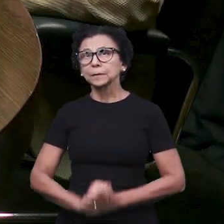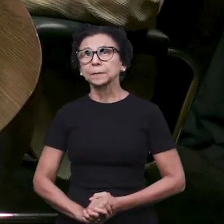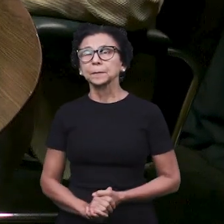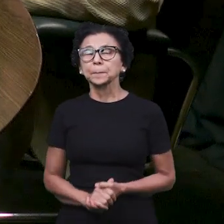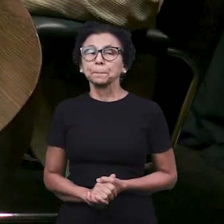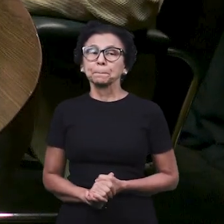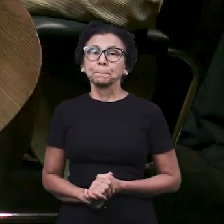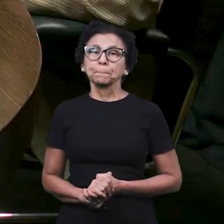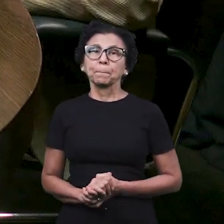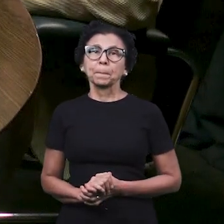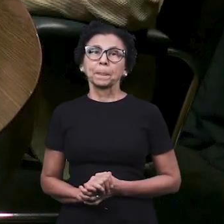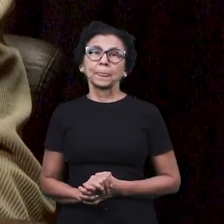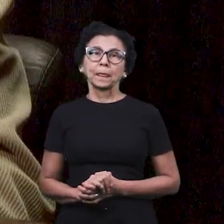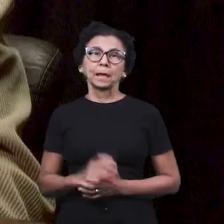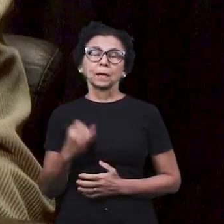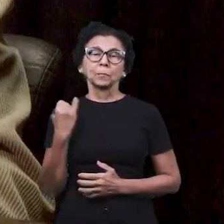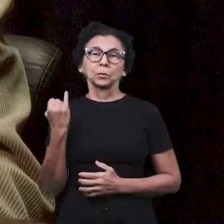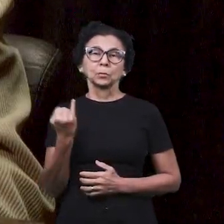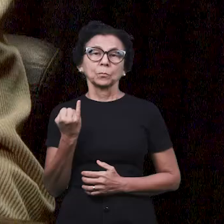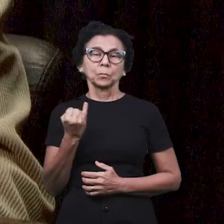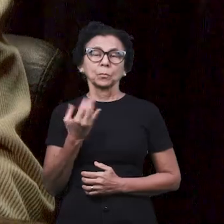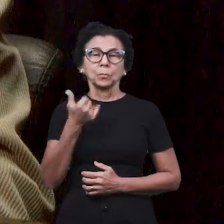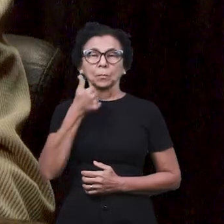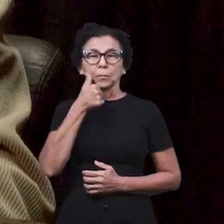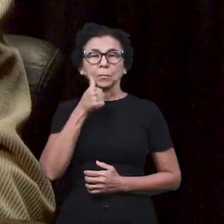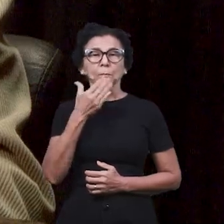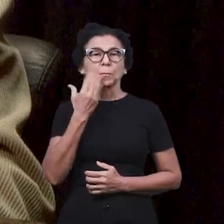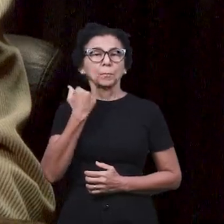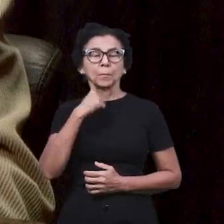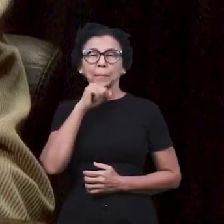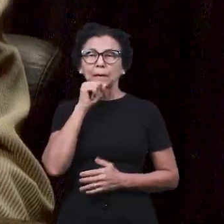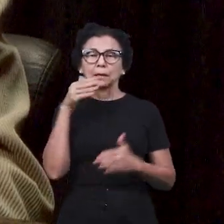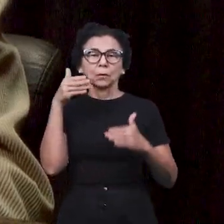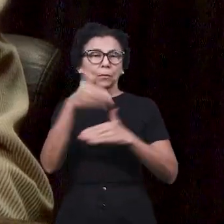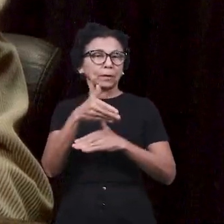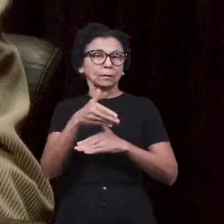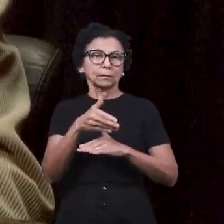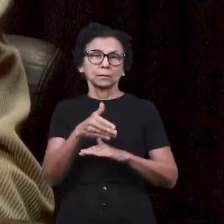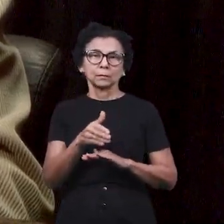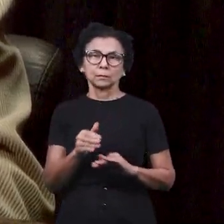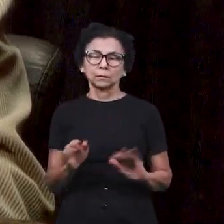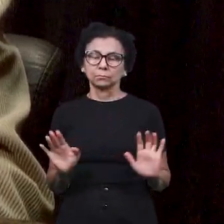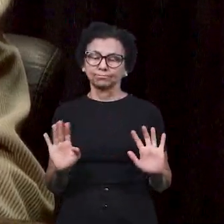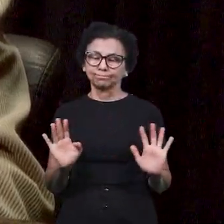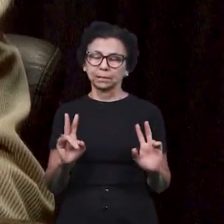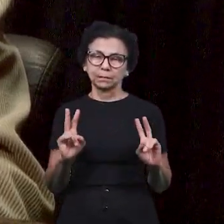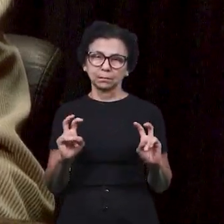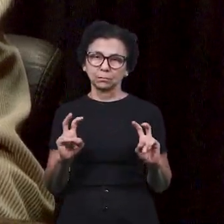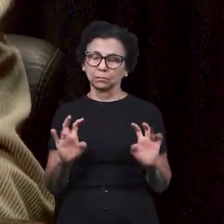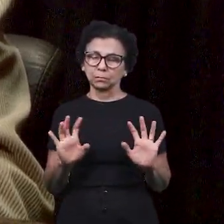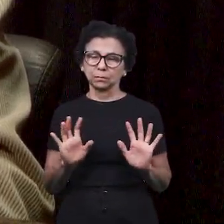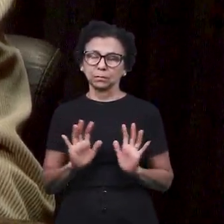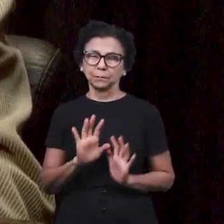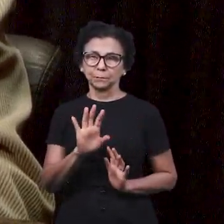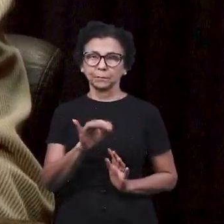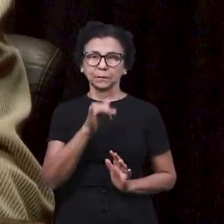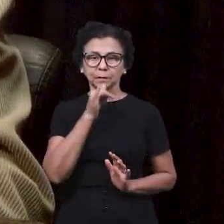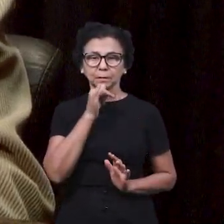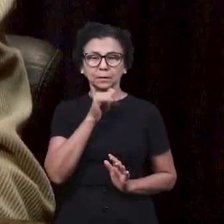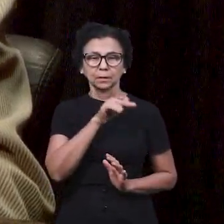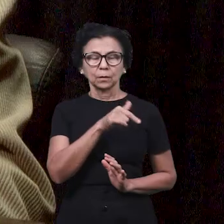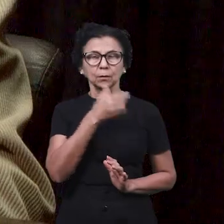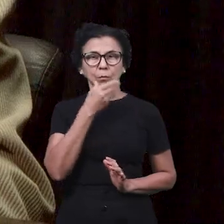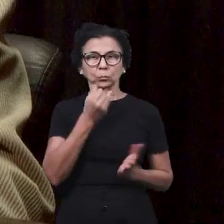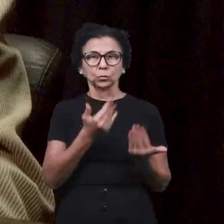não interfiram nisso. Por quê? Veja bem, o rapaz